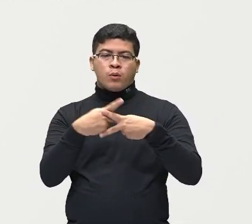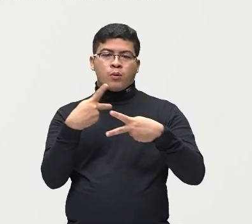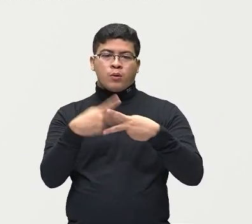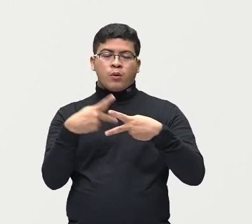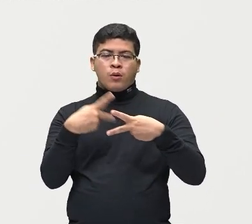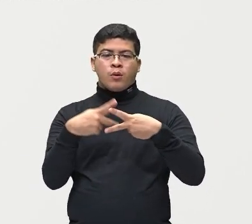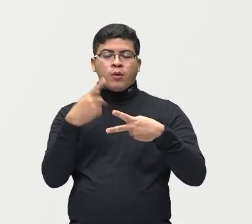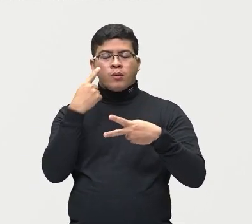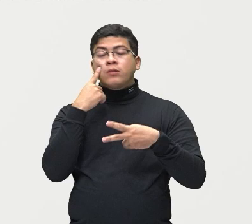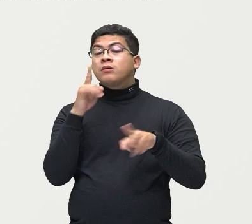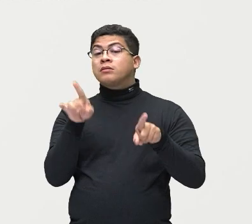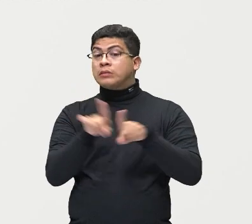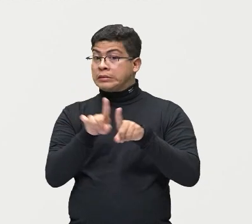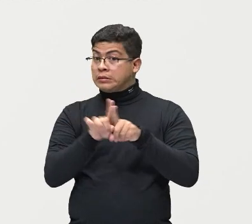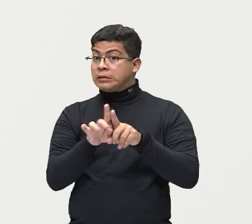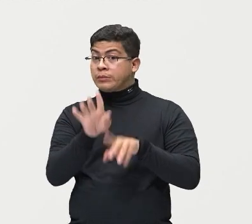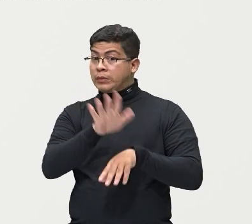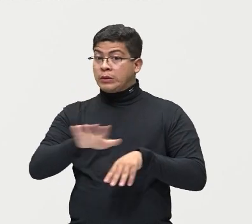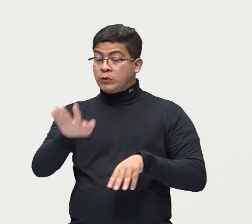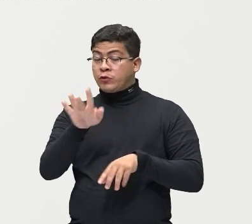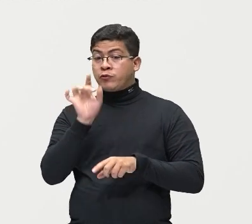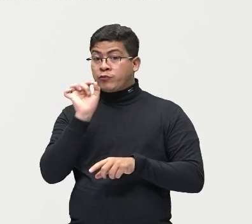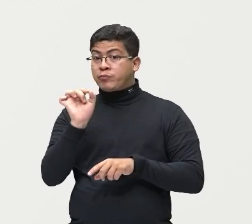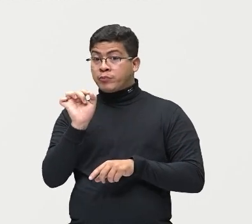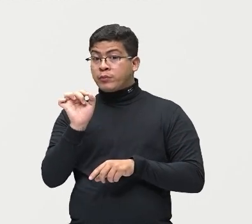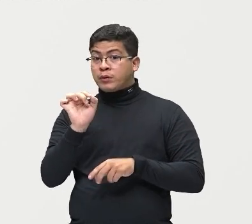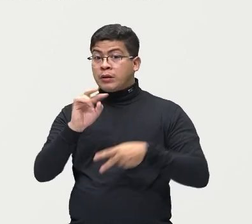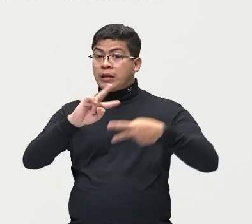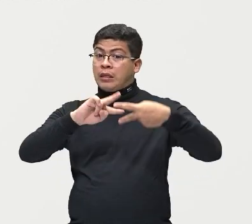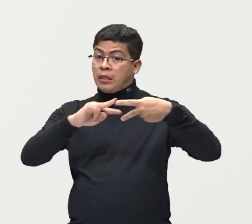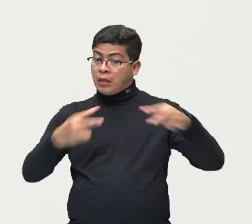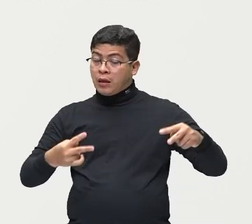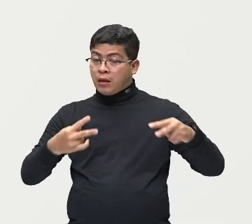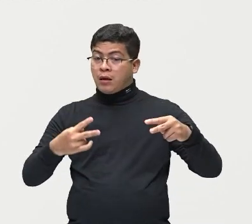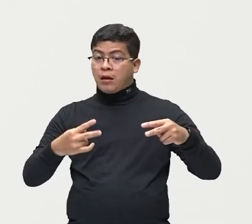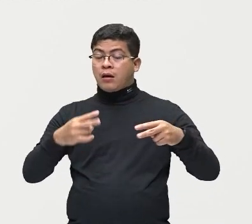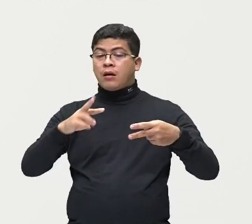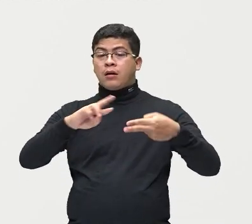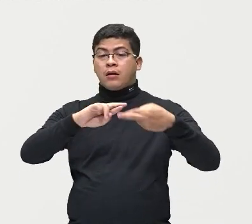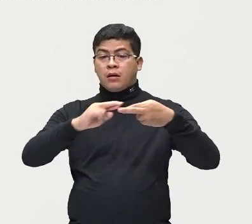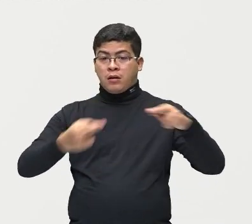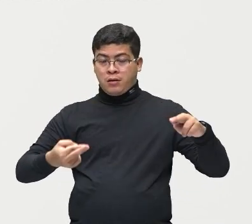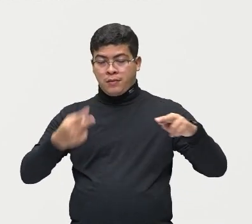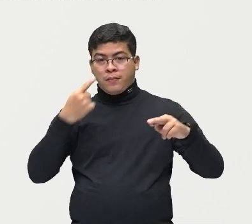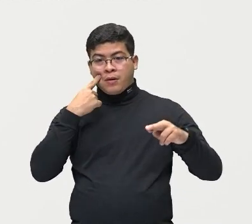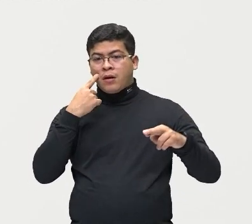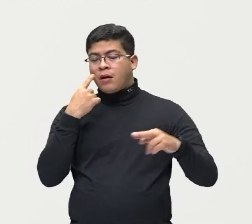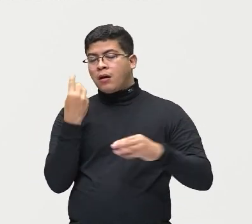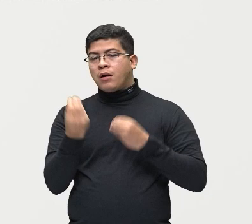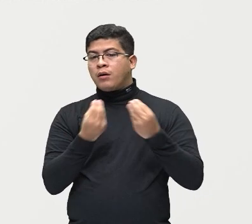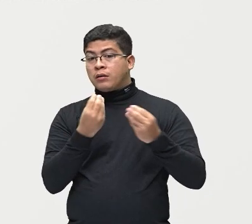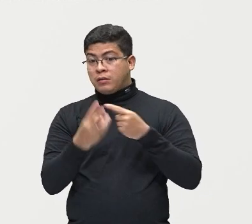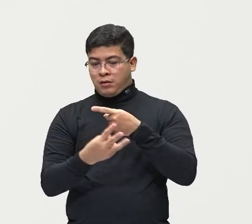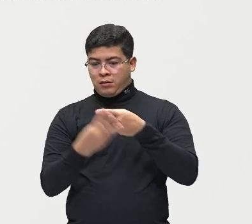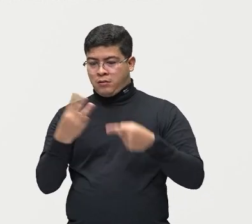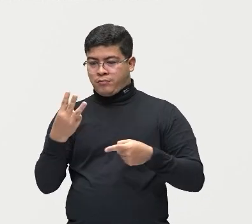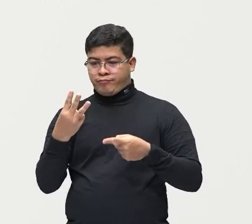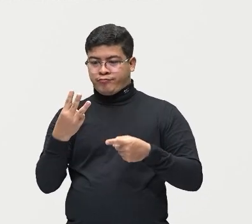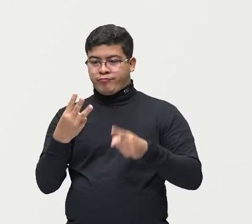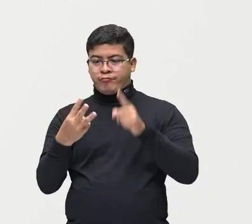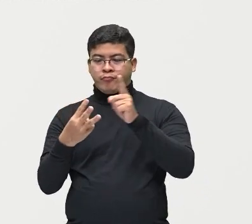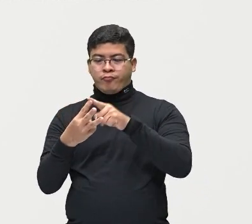de DNA e RNA. O que a gente observa aqui? Que tem 3 vacinas diferentes,